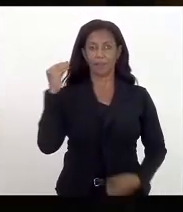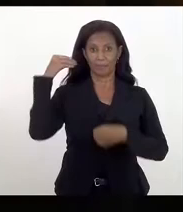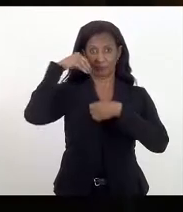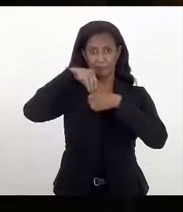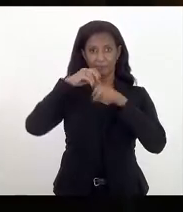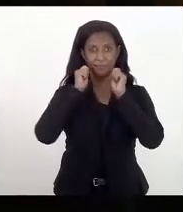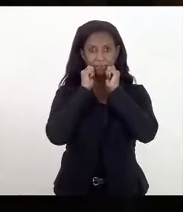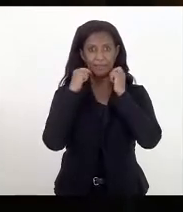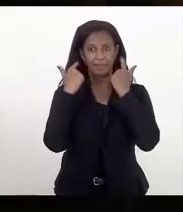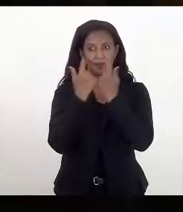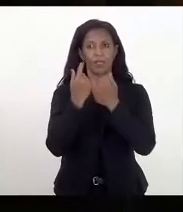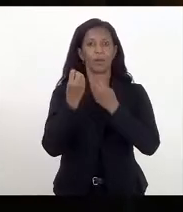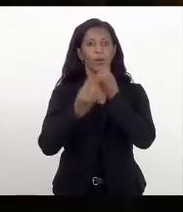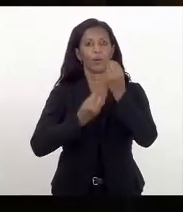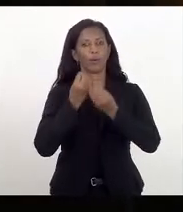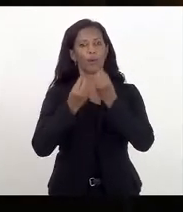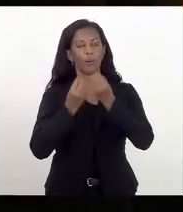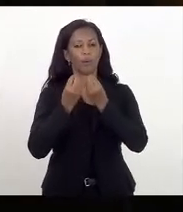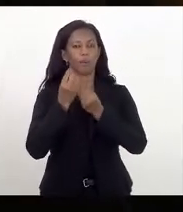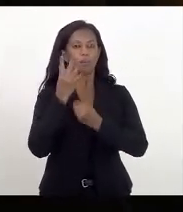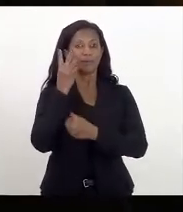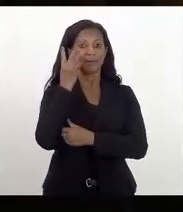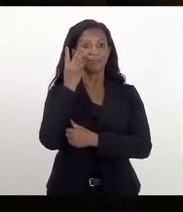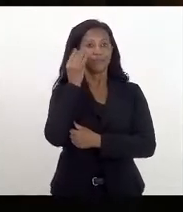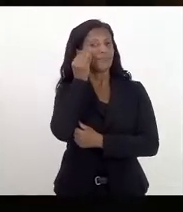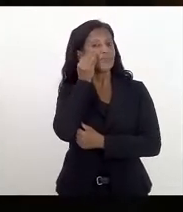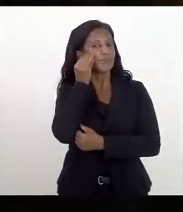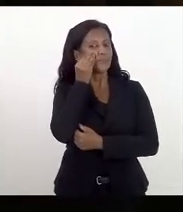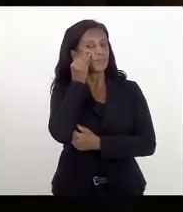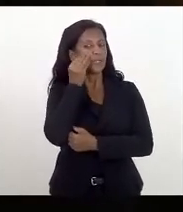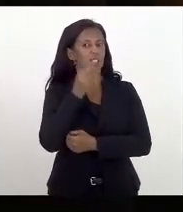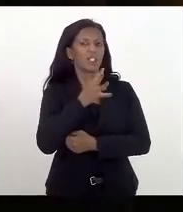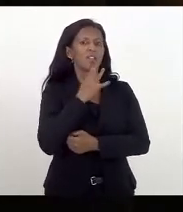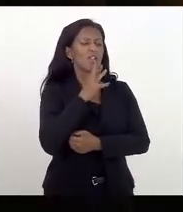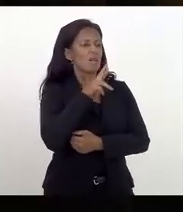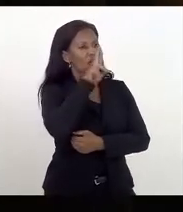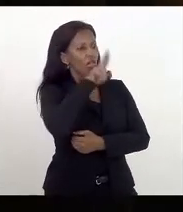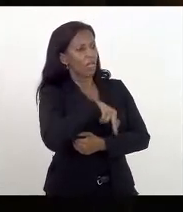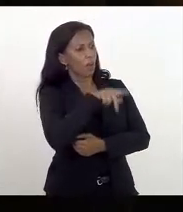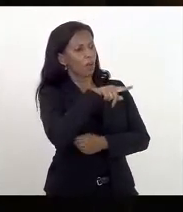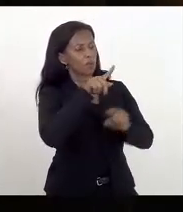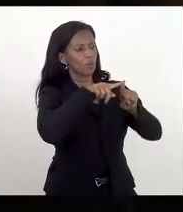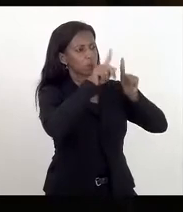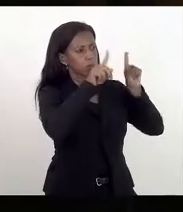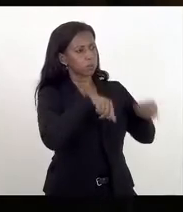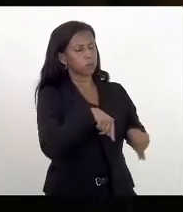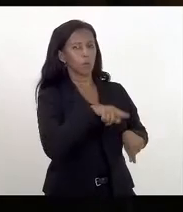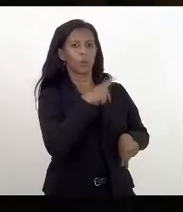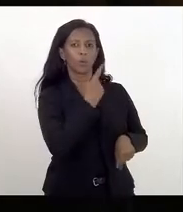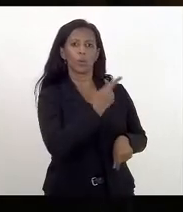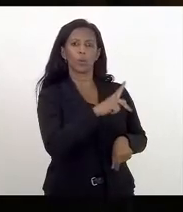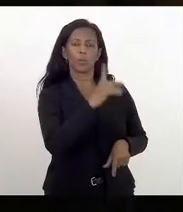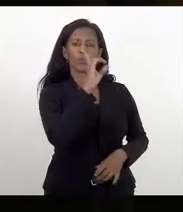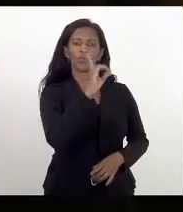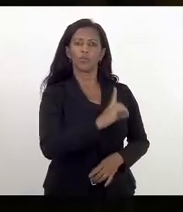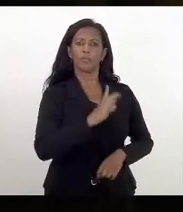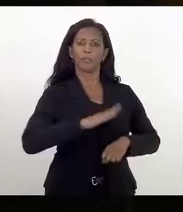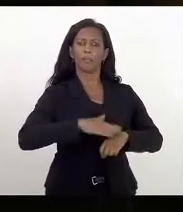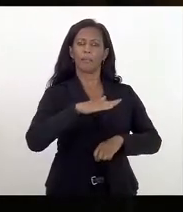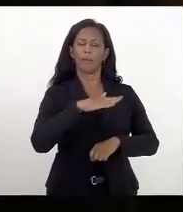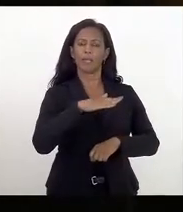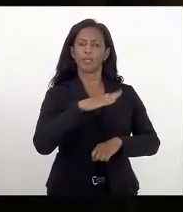casa, como uma experiência concreta de reconhecer o servidor e a servidora pública no seu direito mais